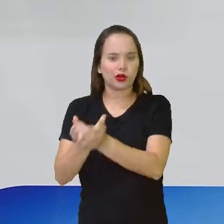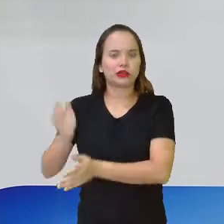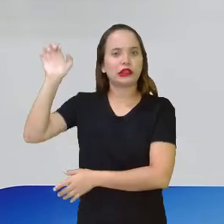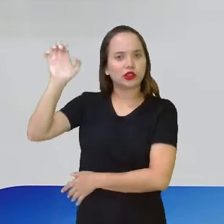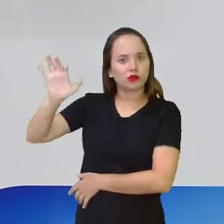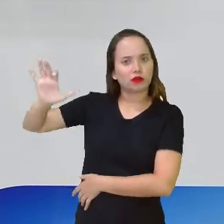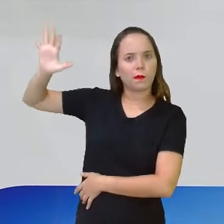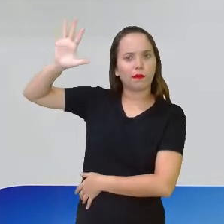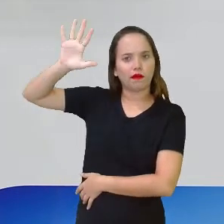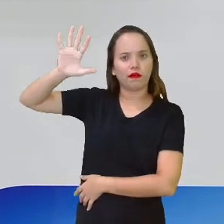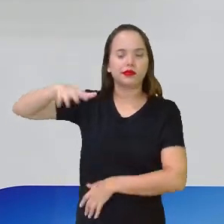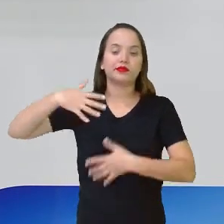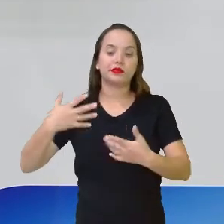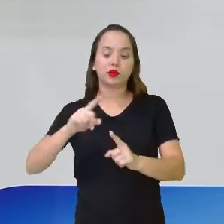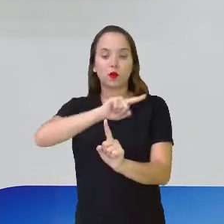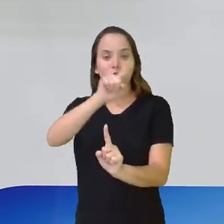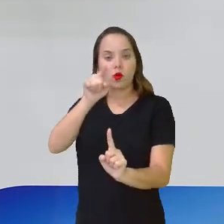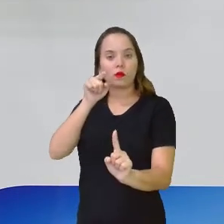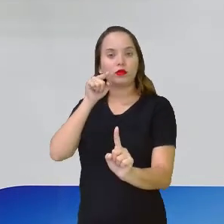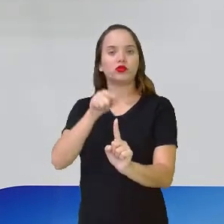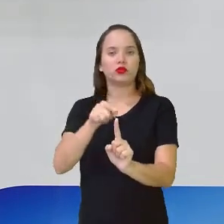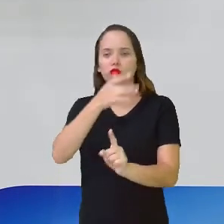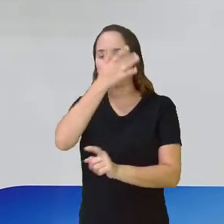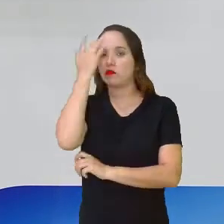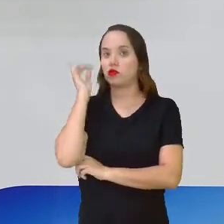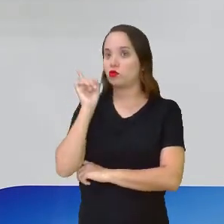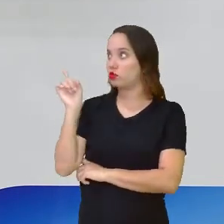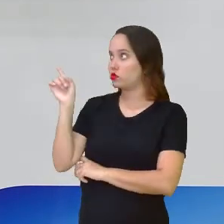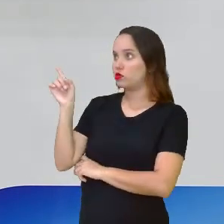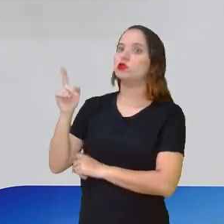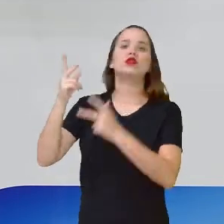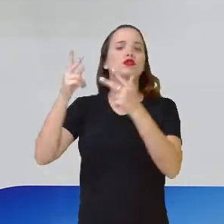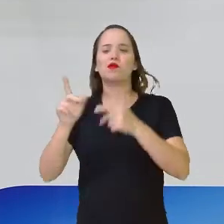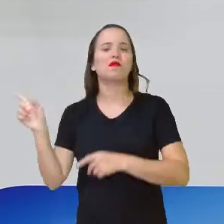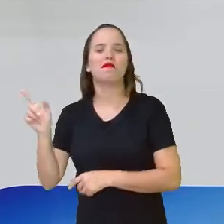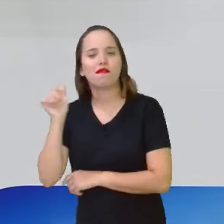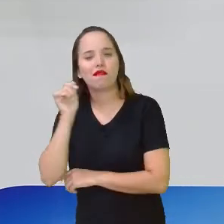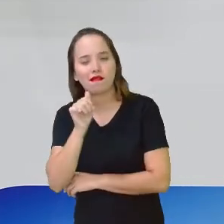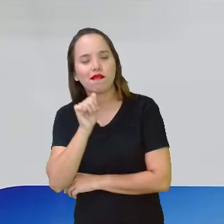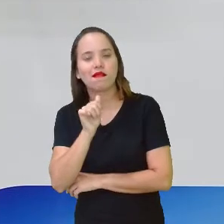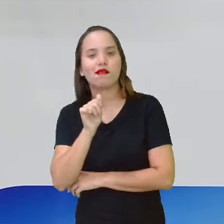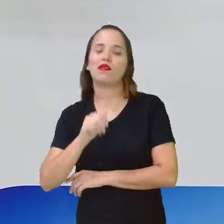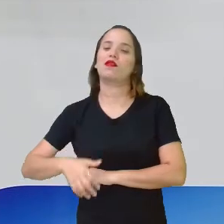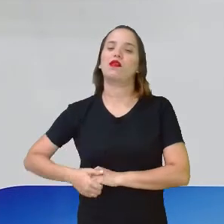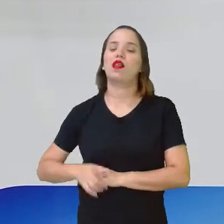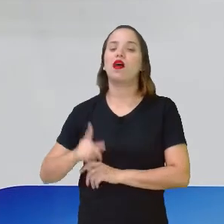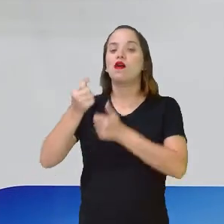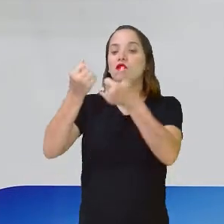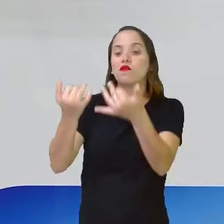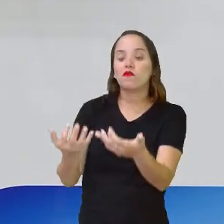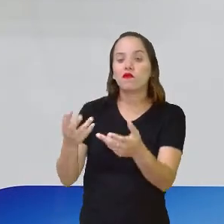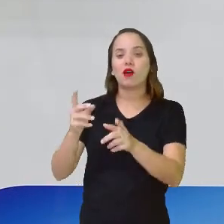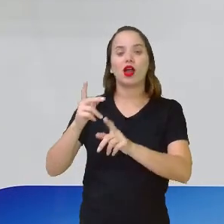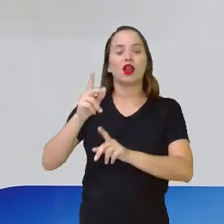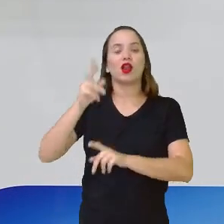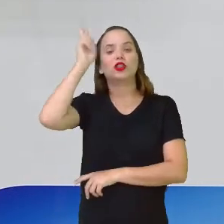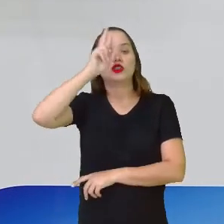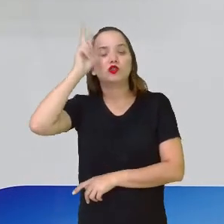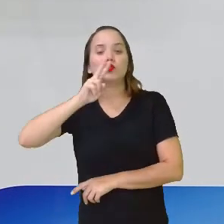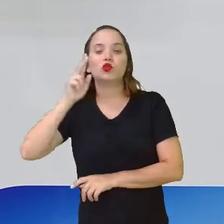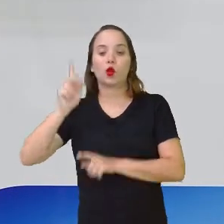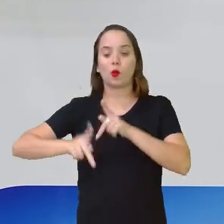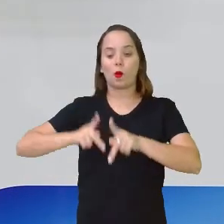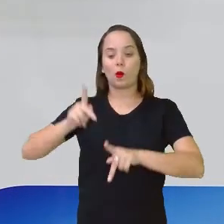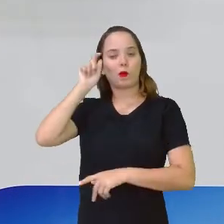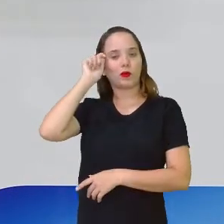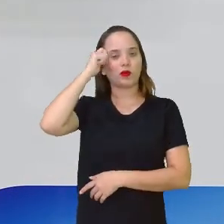Então, o objetivo de pessoas como Conceição Evaristo e outras tantas é falar dessa história do povo negro, que é um dos povos